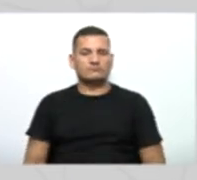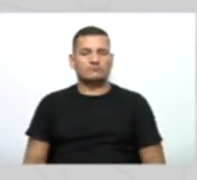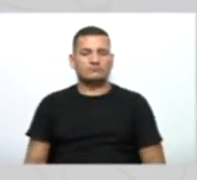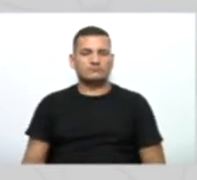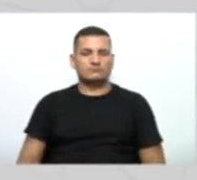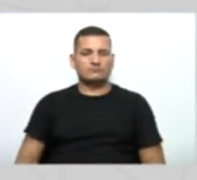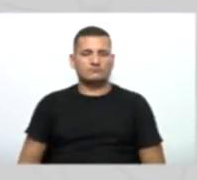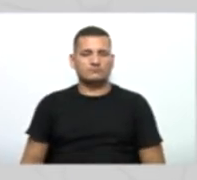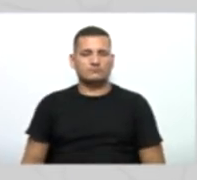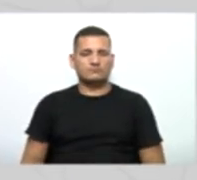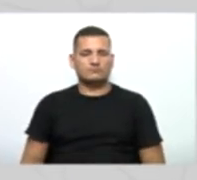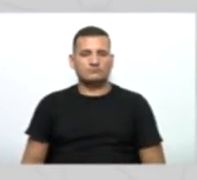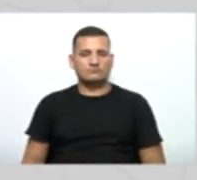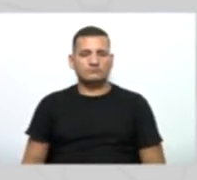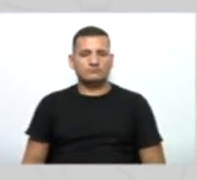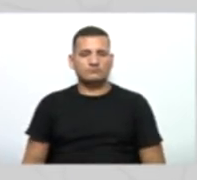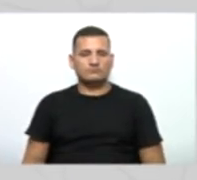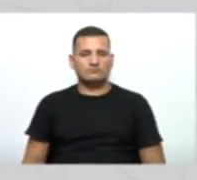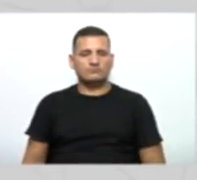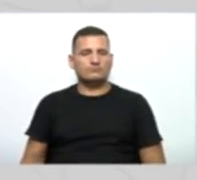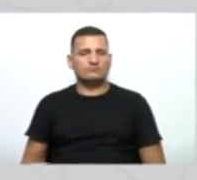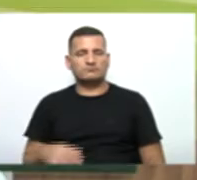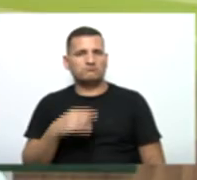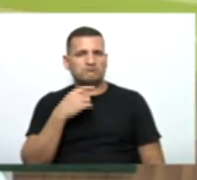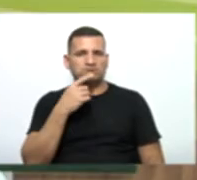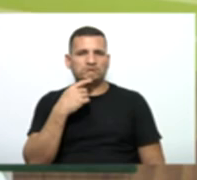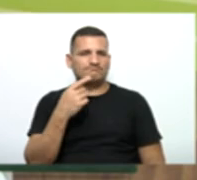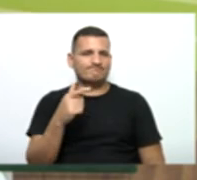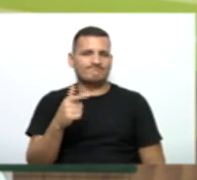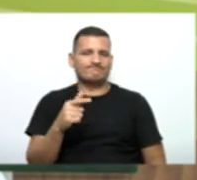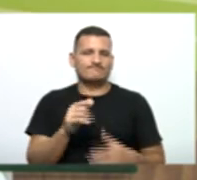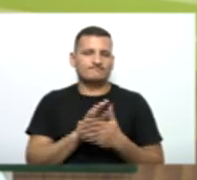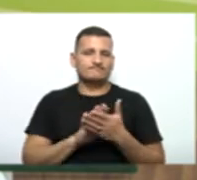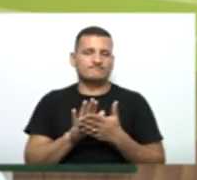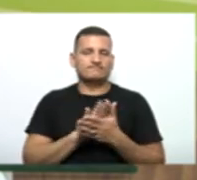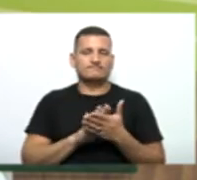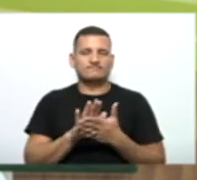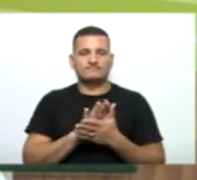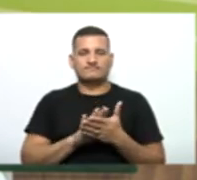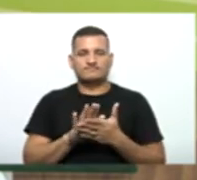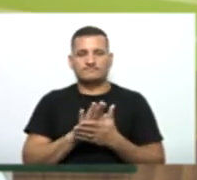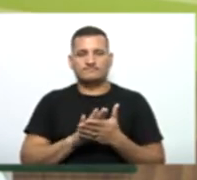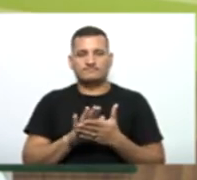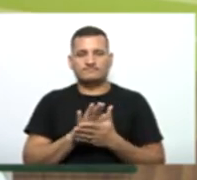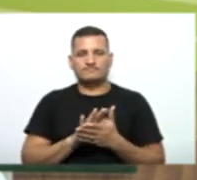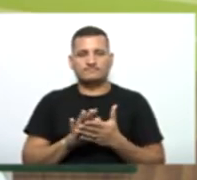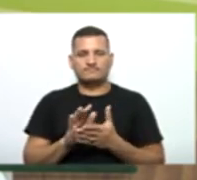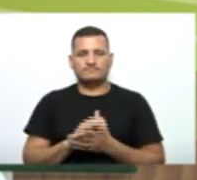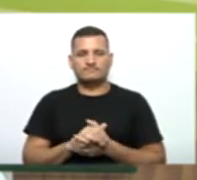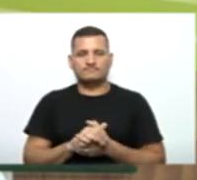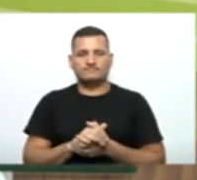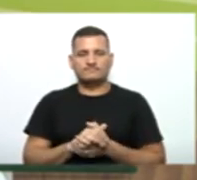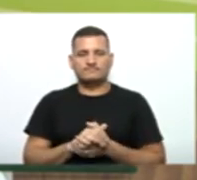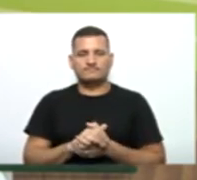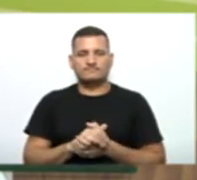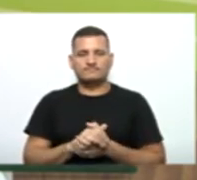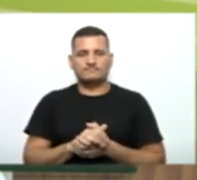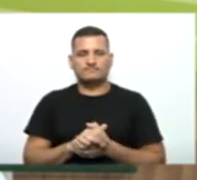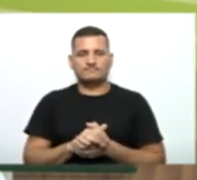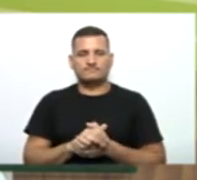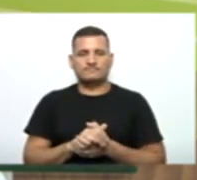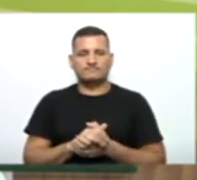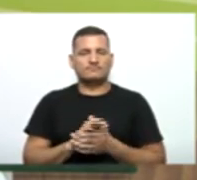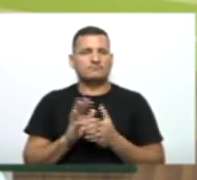Bom, professor Alan, ainda não surgiu nenhuma dúvida, mas creio que com essa explicação eles